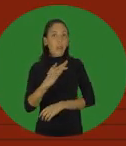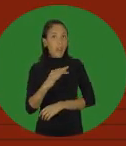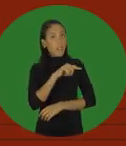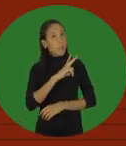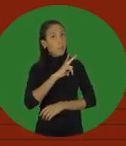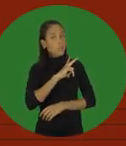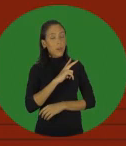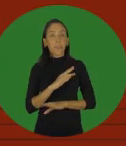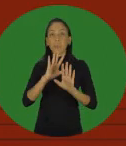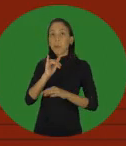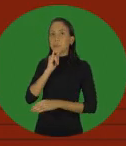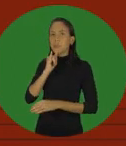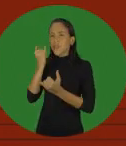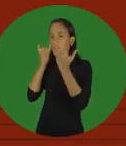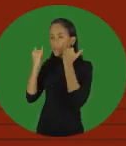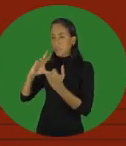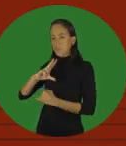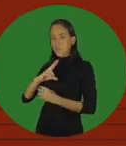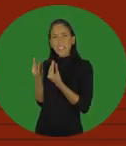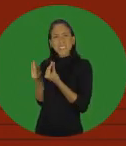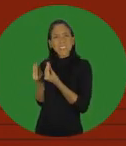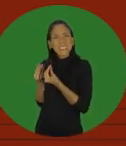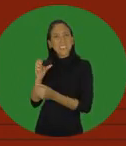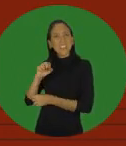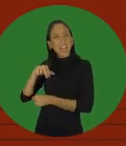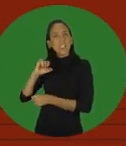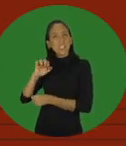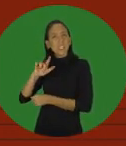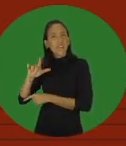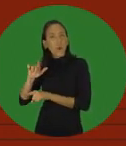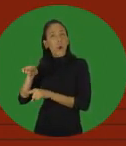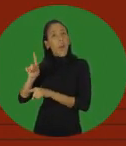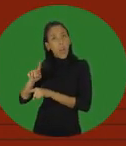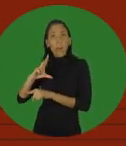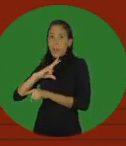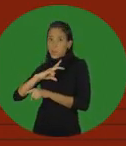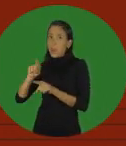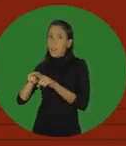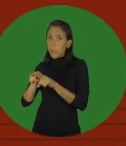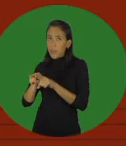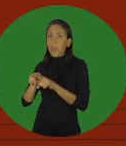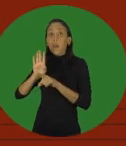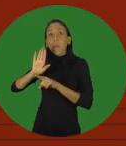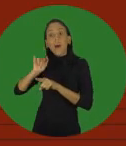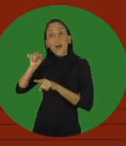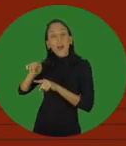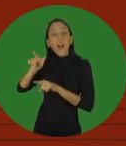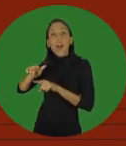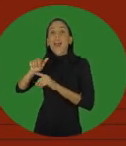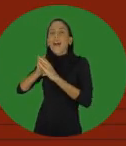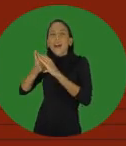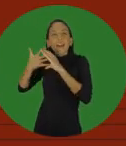pessoais, mas, diferente dos outros, diferenciam uma pessoa de forma mais singular, mais